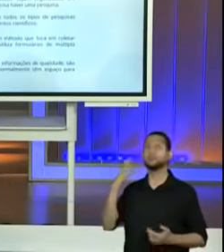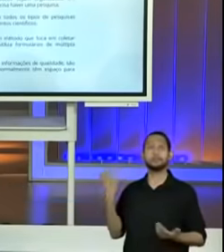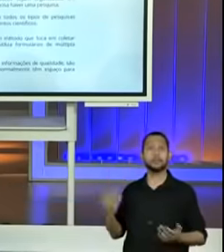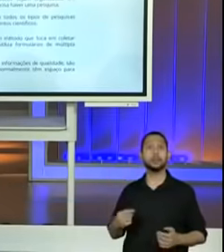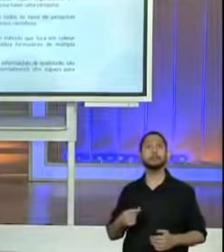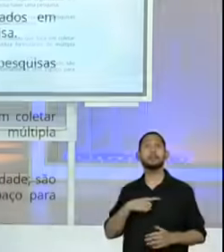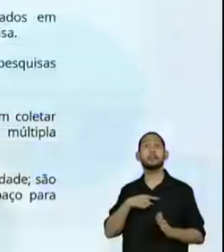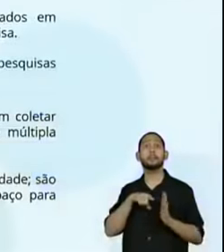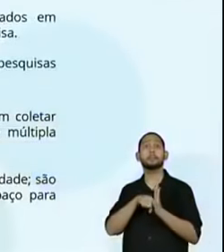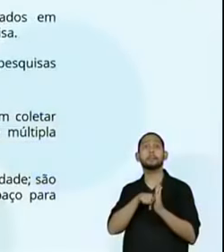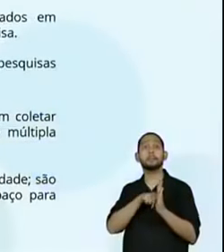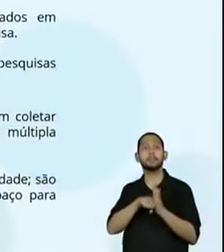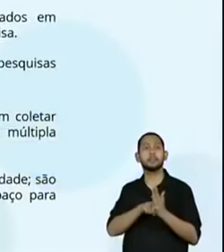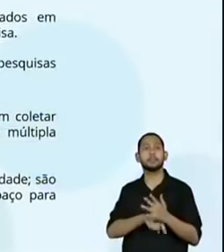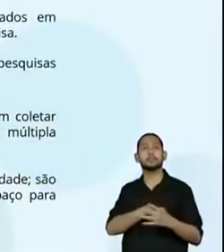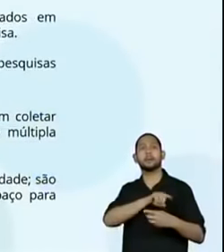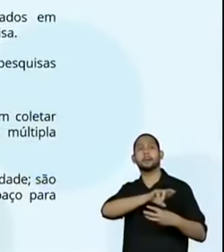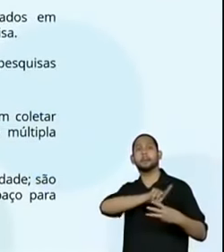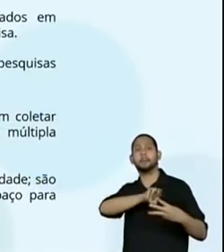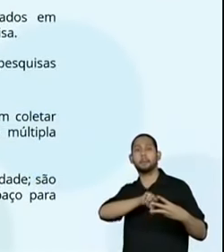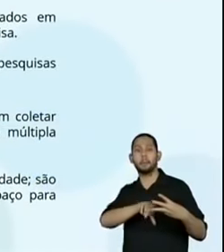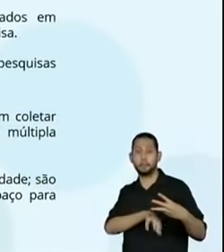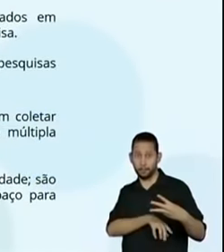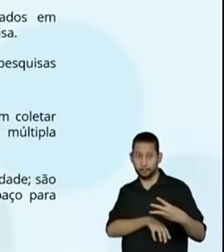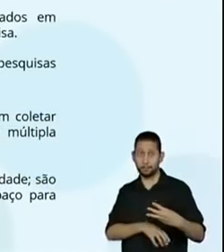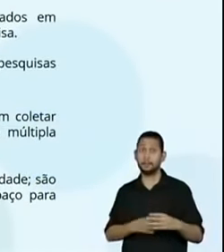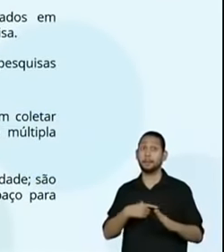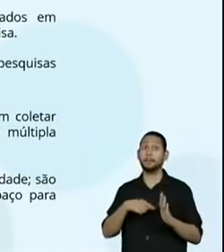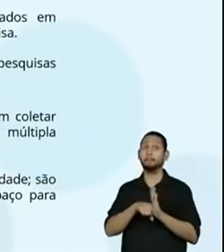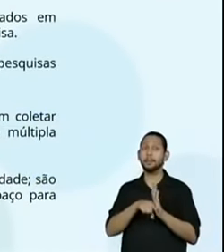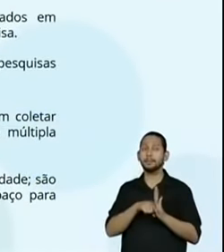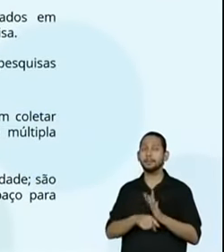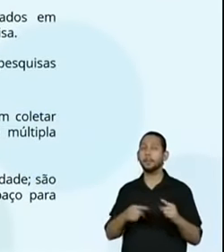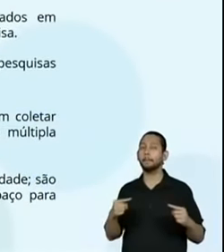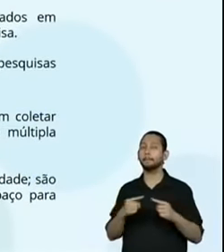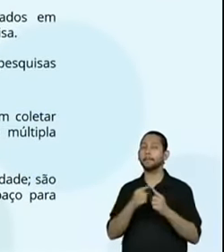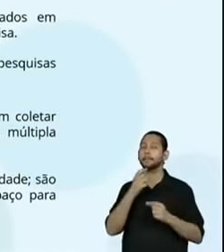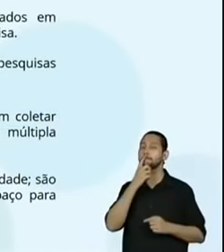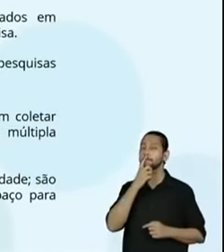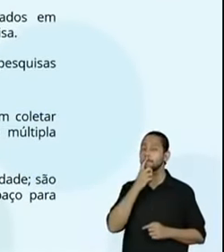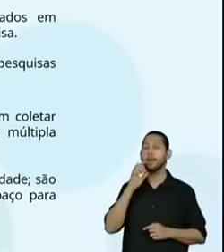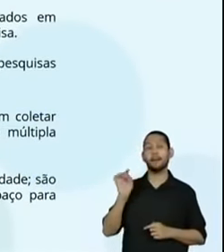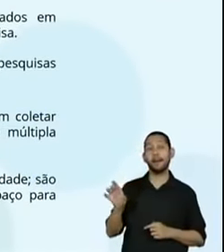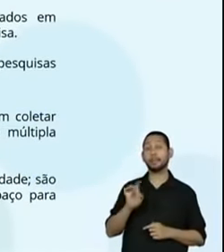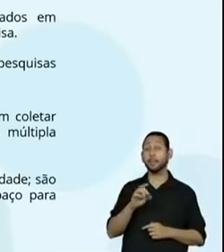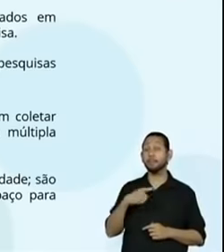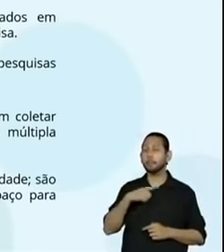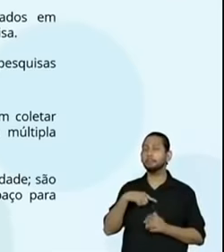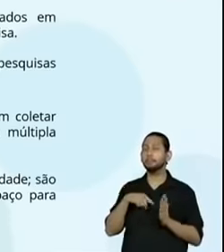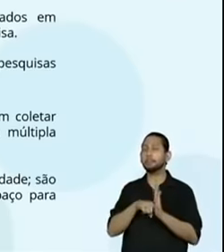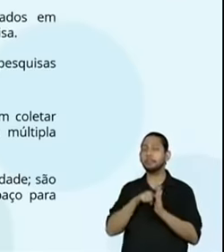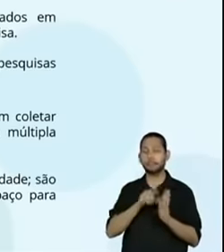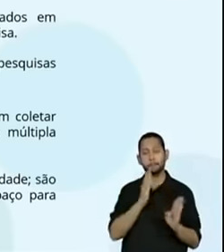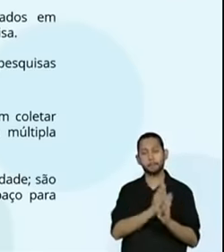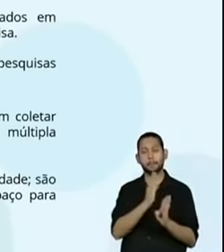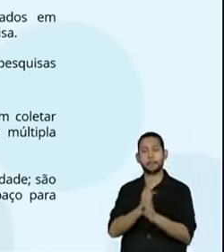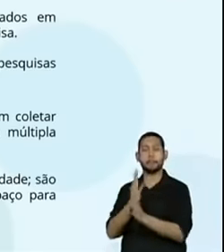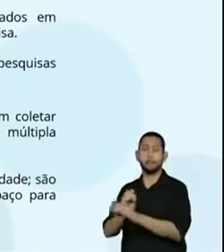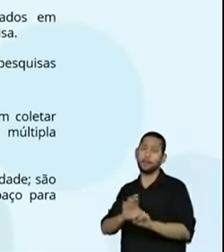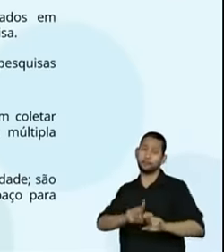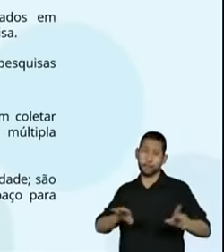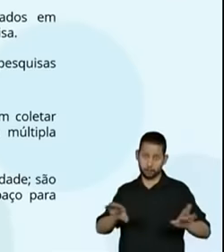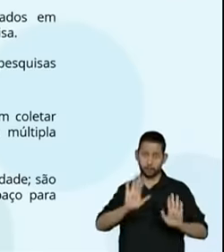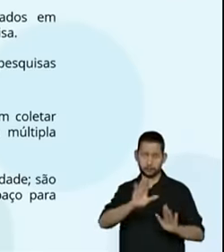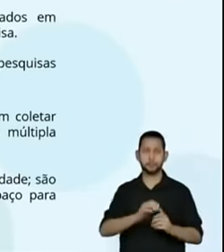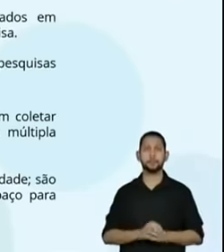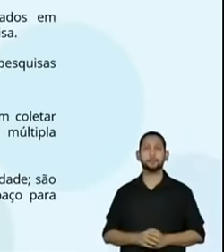Tipos de pesquisa. Existem vários tipos de pesquisa e uma pesquisa ideal para cada coisa que você precisa saber, certo? Então vamos lá. Antes